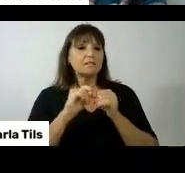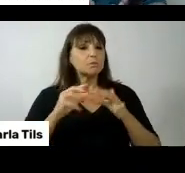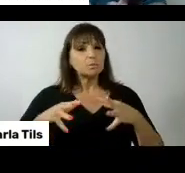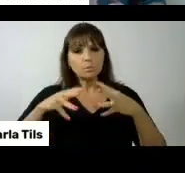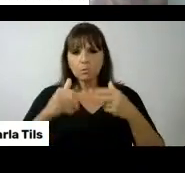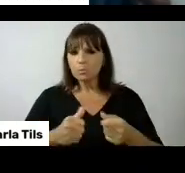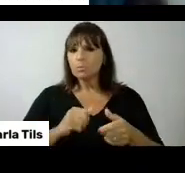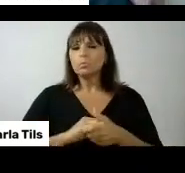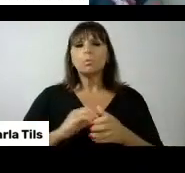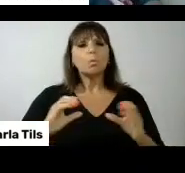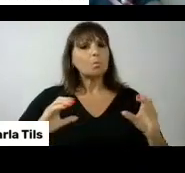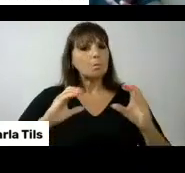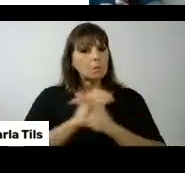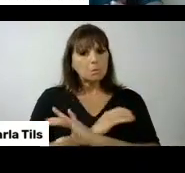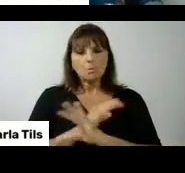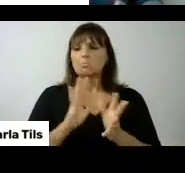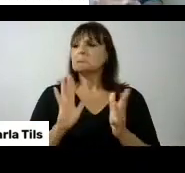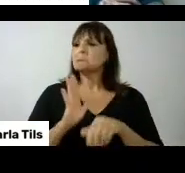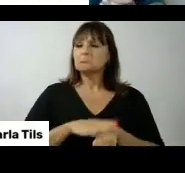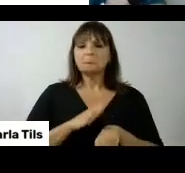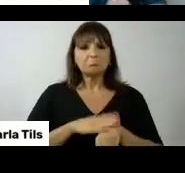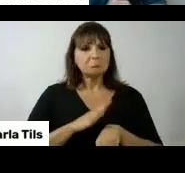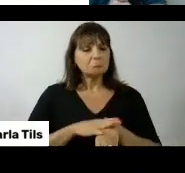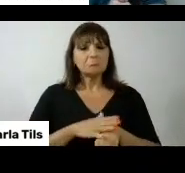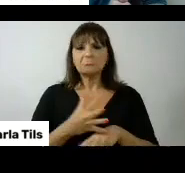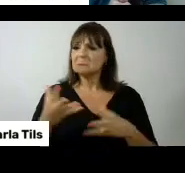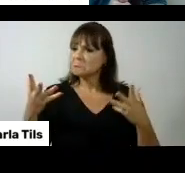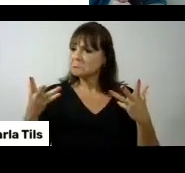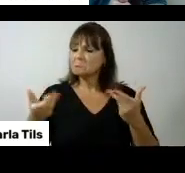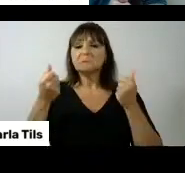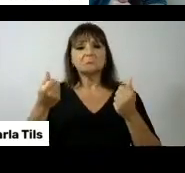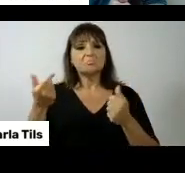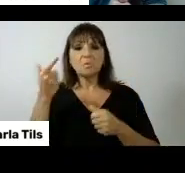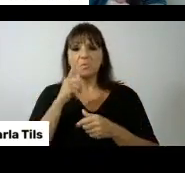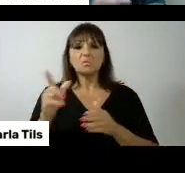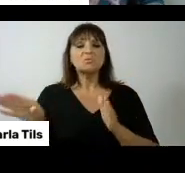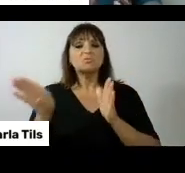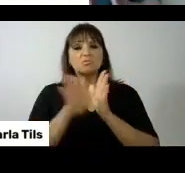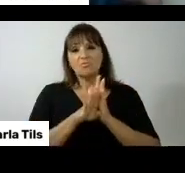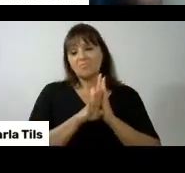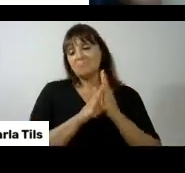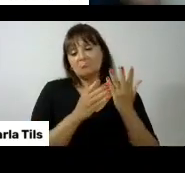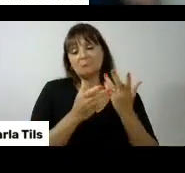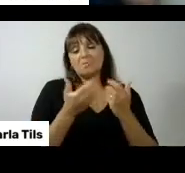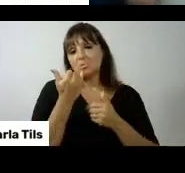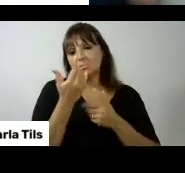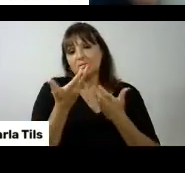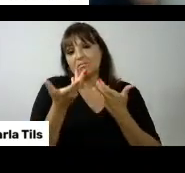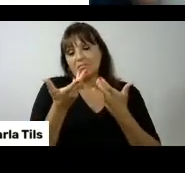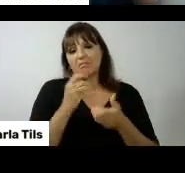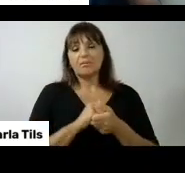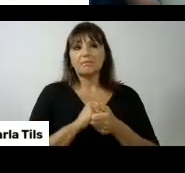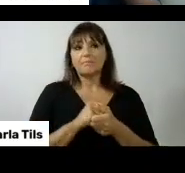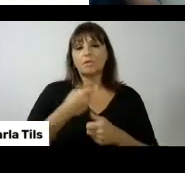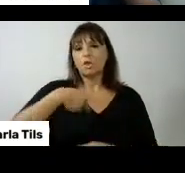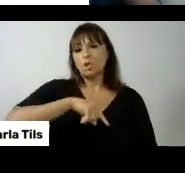ok, foi lindo, o momento foi incrível, a comida chegou onde você queria. Só que se a gente for parar então para